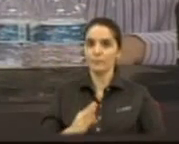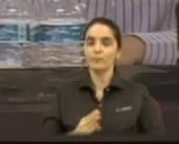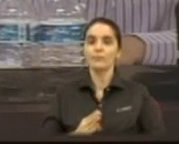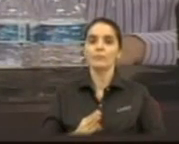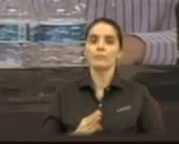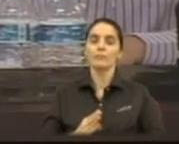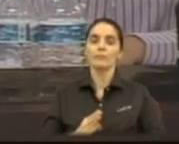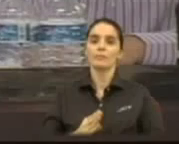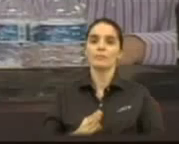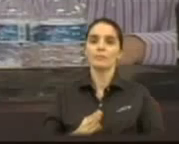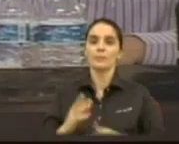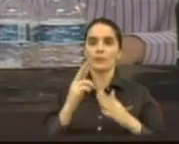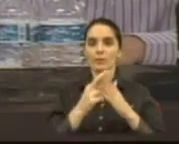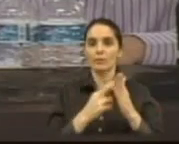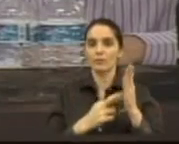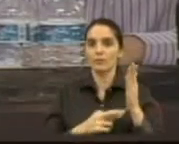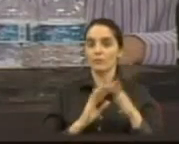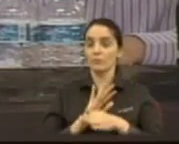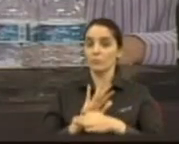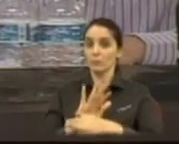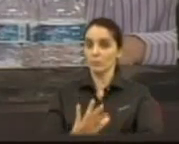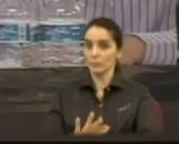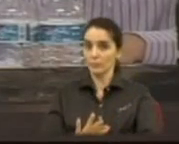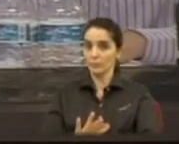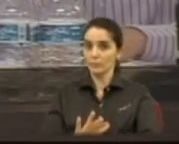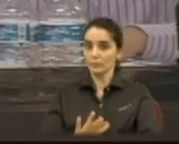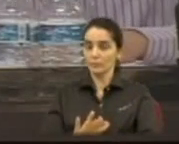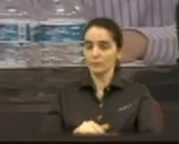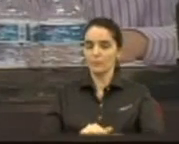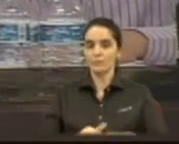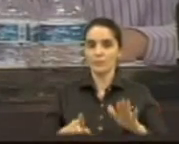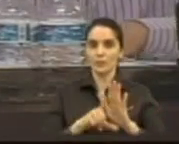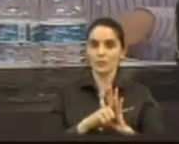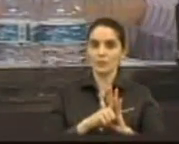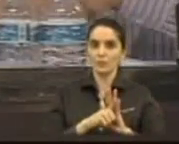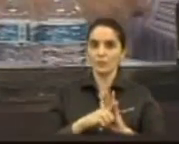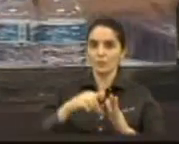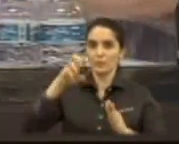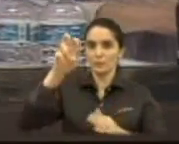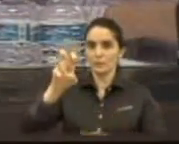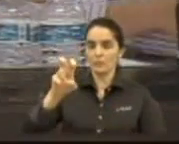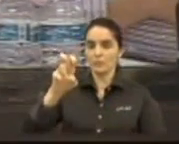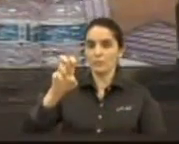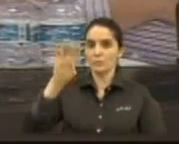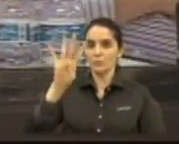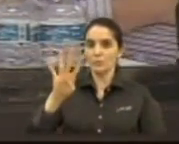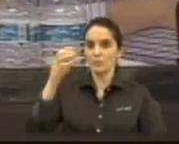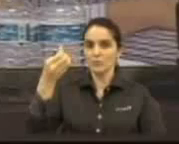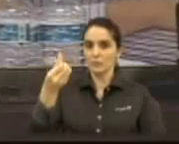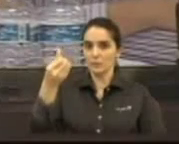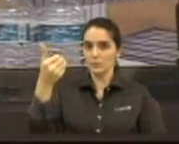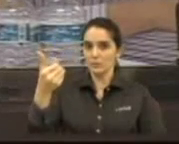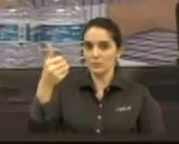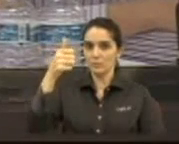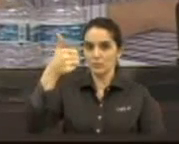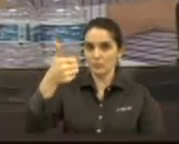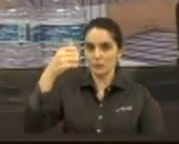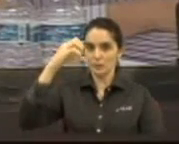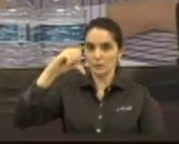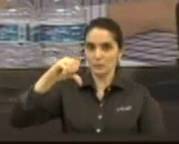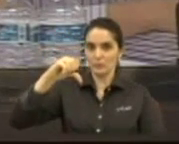de subvenções, auxílios e ou contribuição da Lei Municipal número 5.461, de